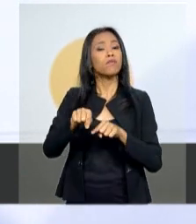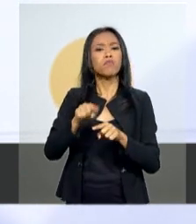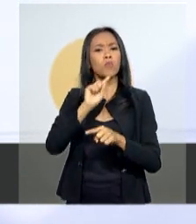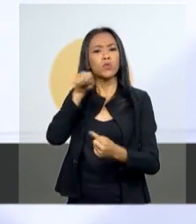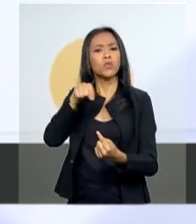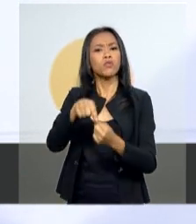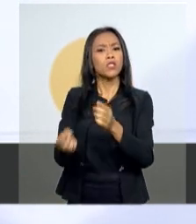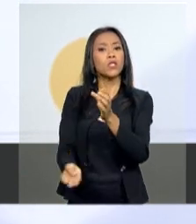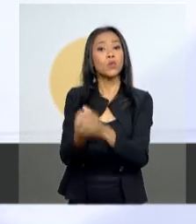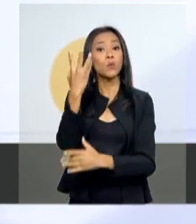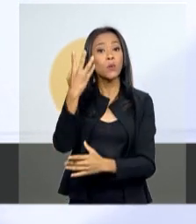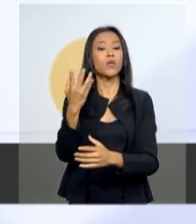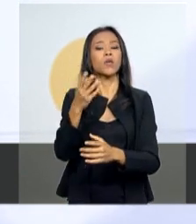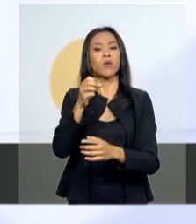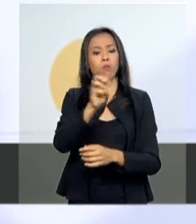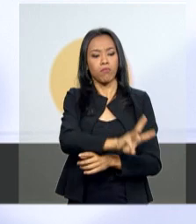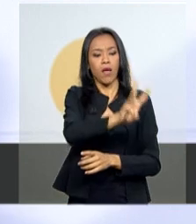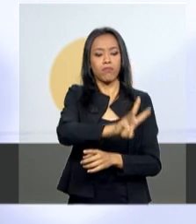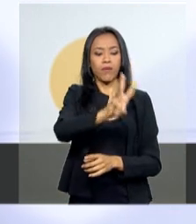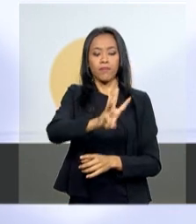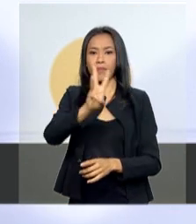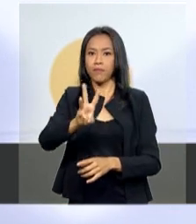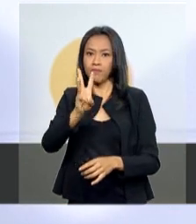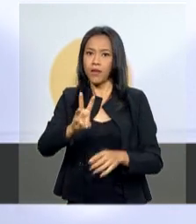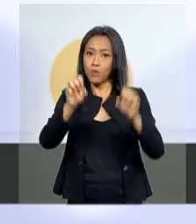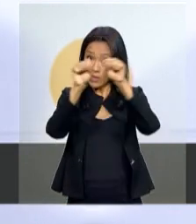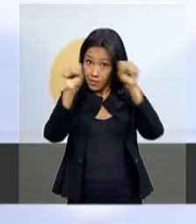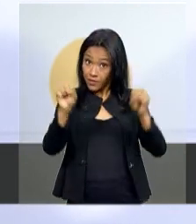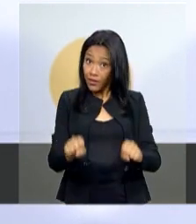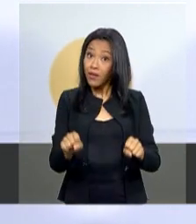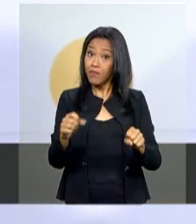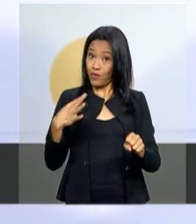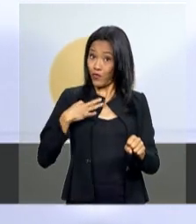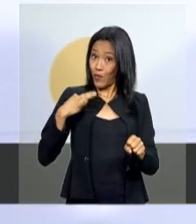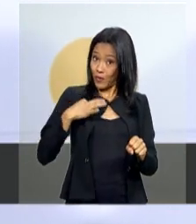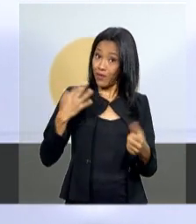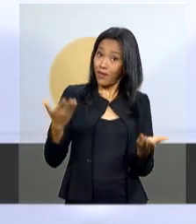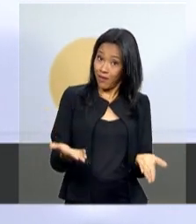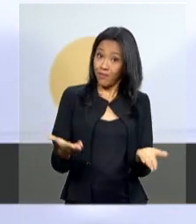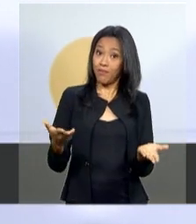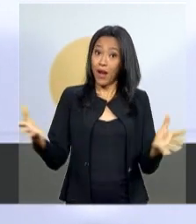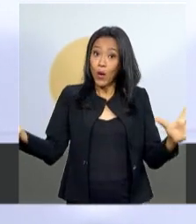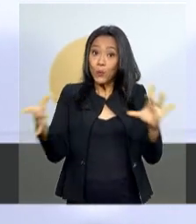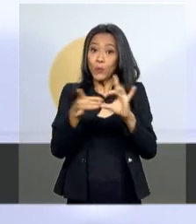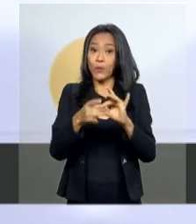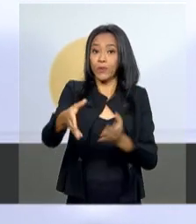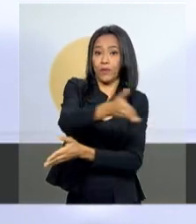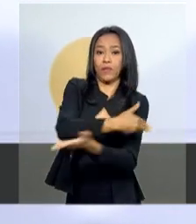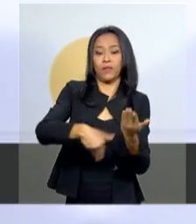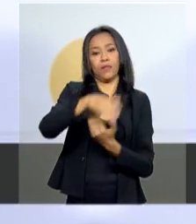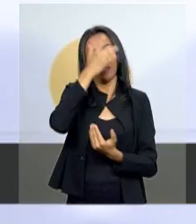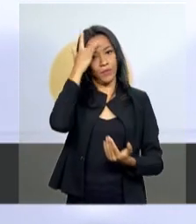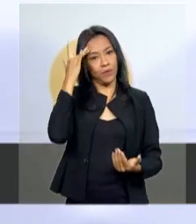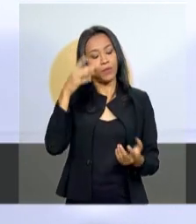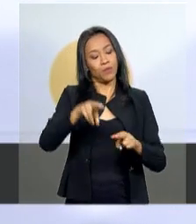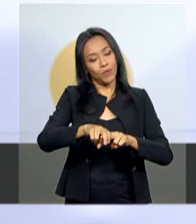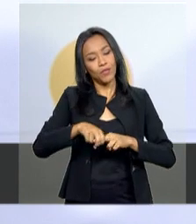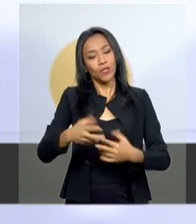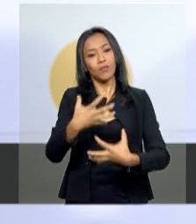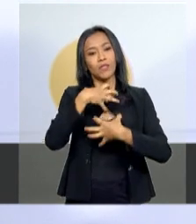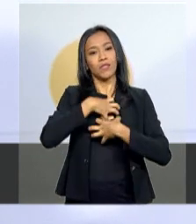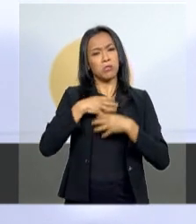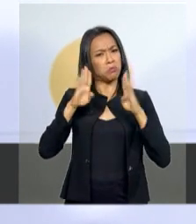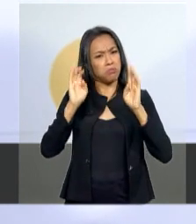digitalmente esta comunicação entre as pessoas portanto eu me sinto extremamente